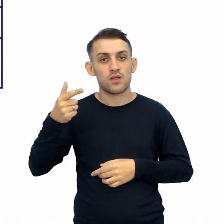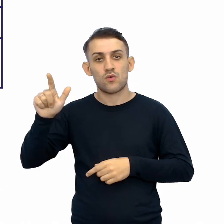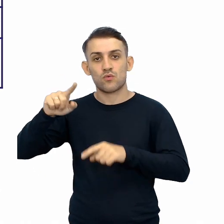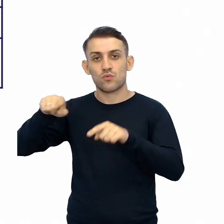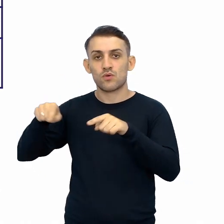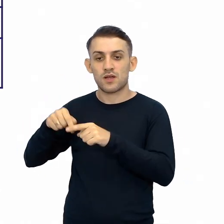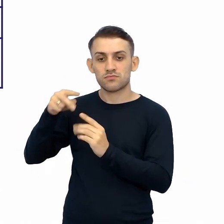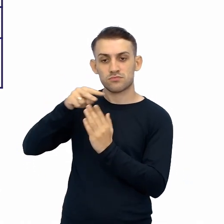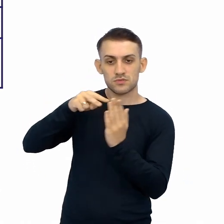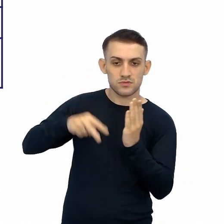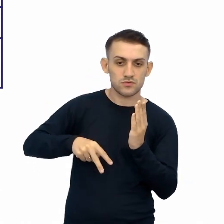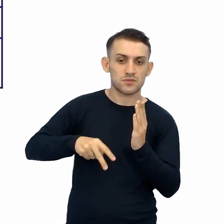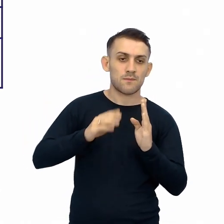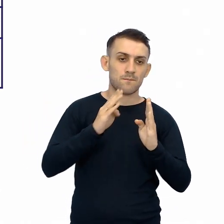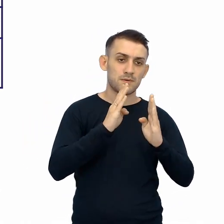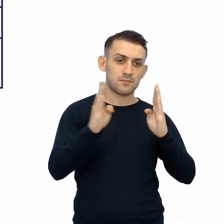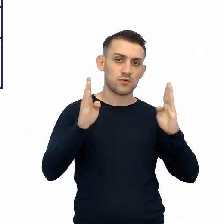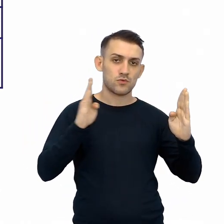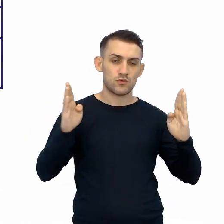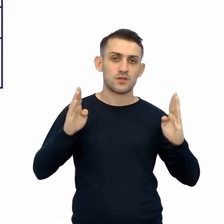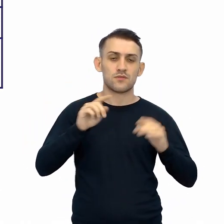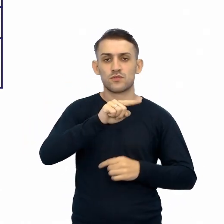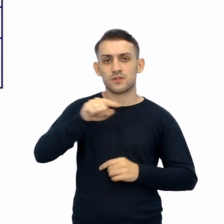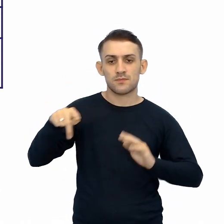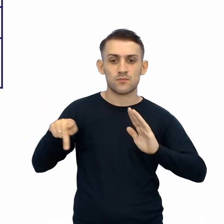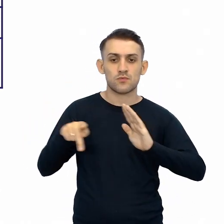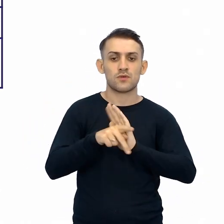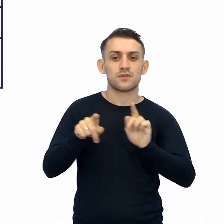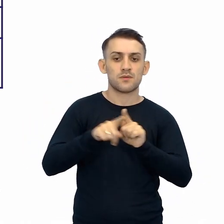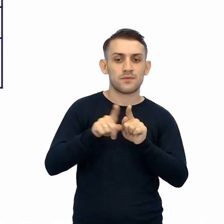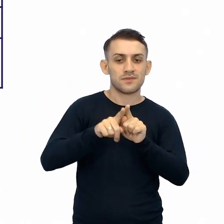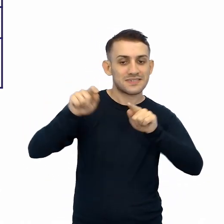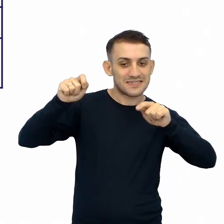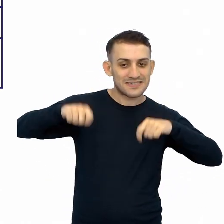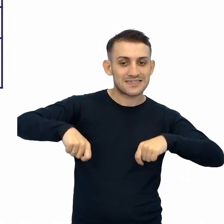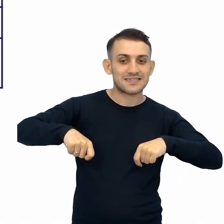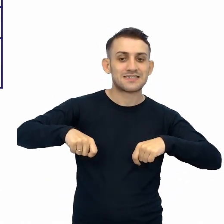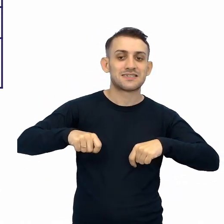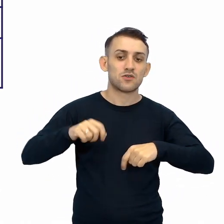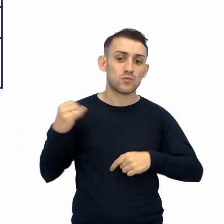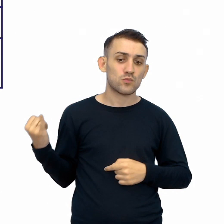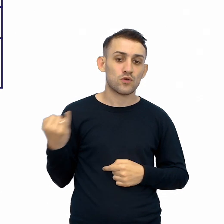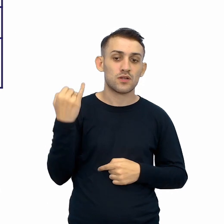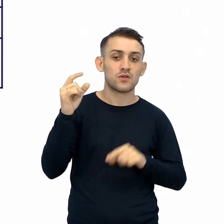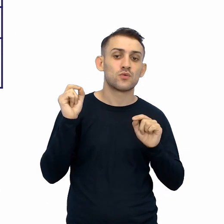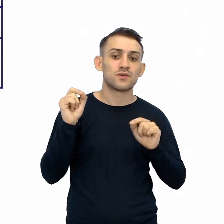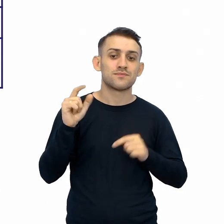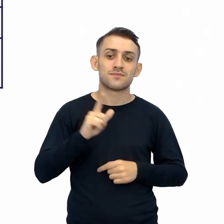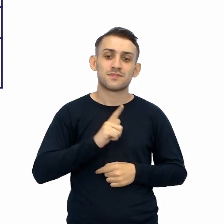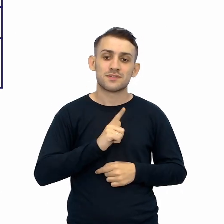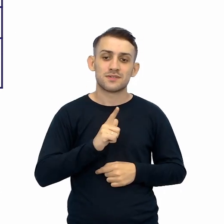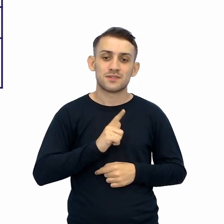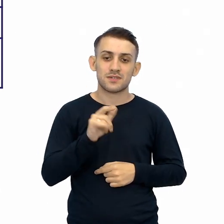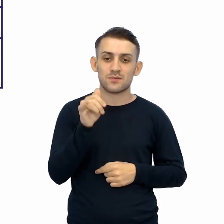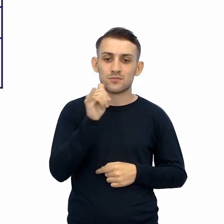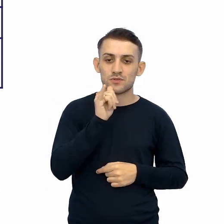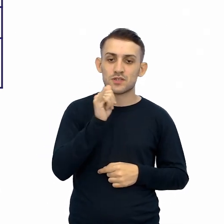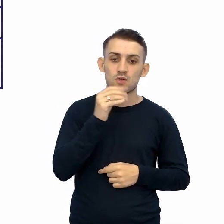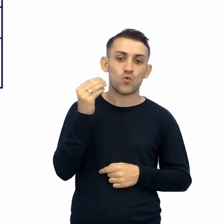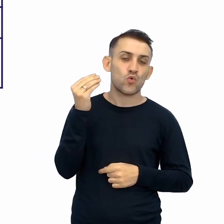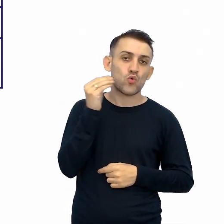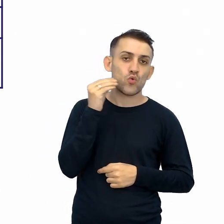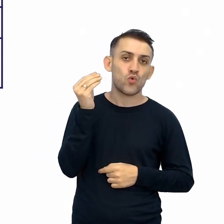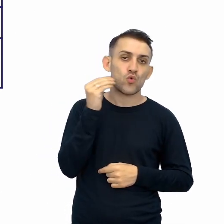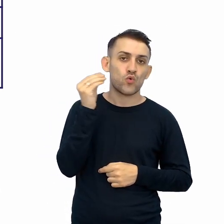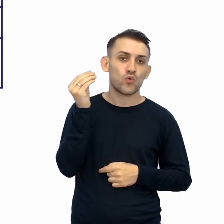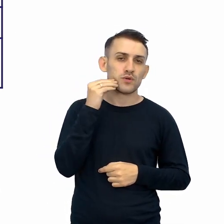na biblioteca, o seu acervo pessoal pode ser levado, o importante é que eles tenham